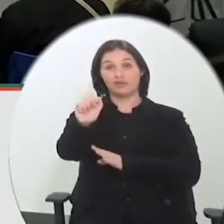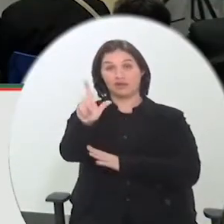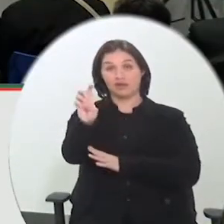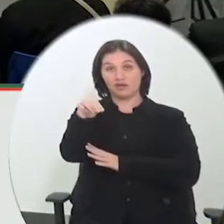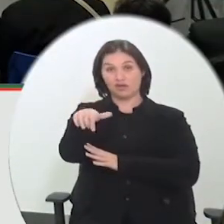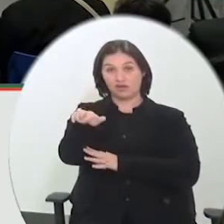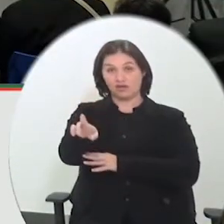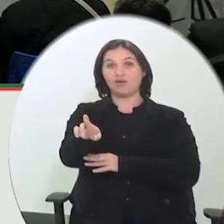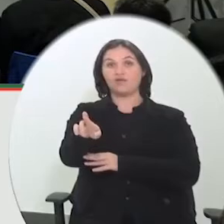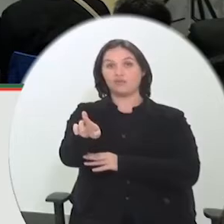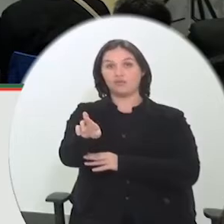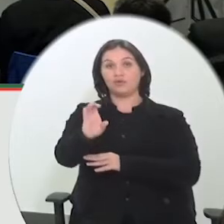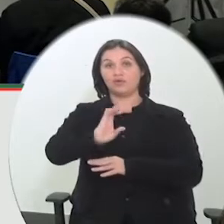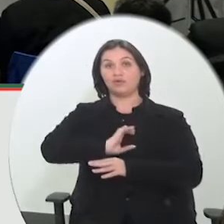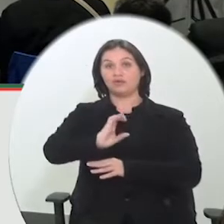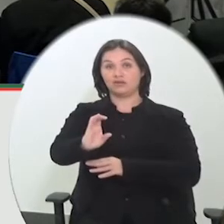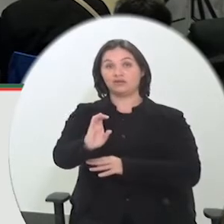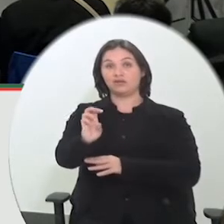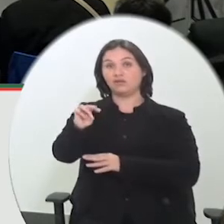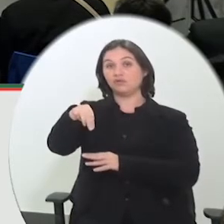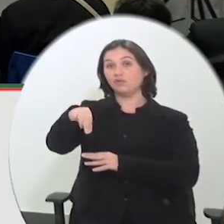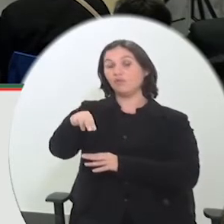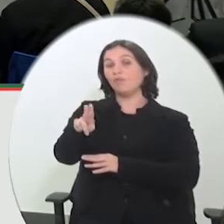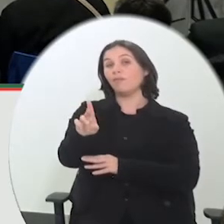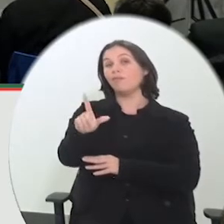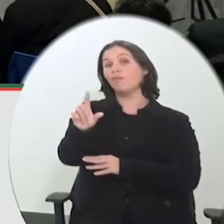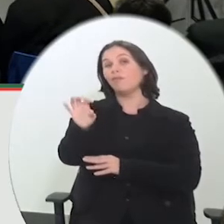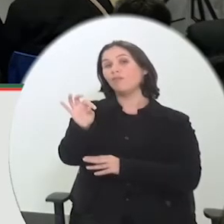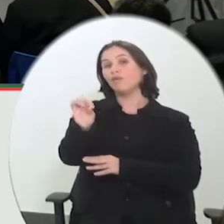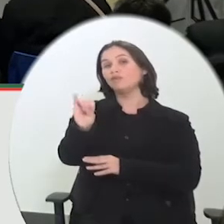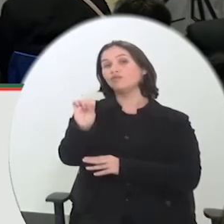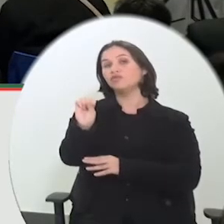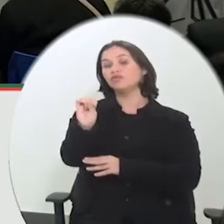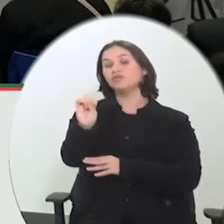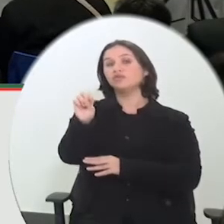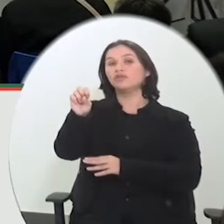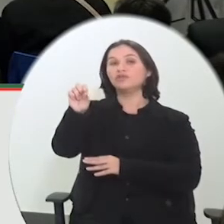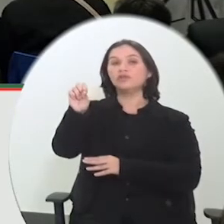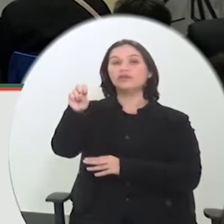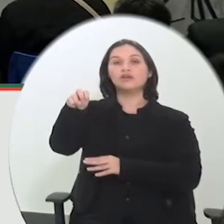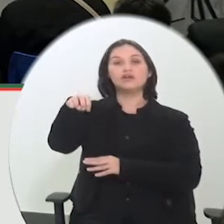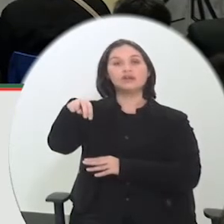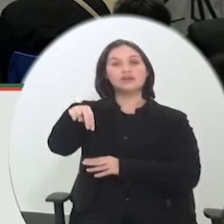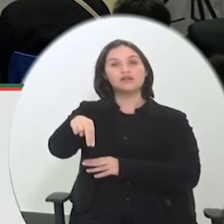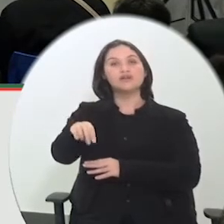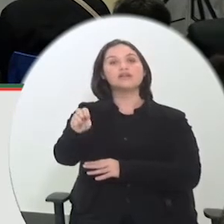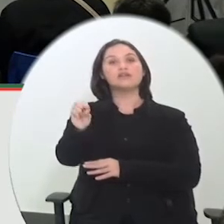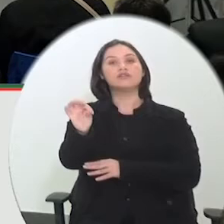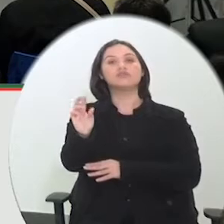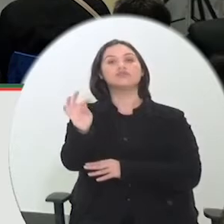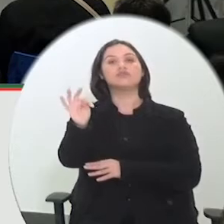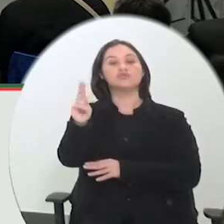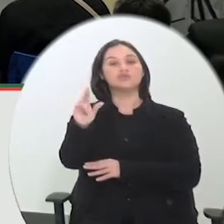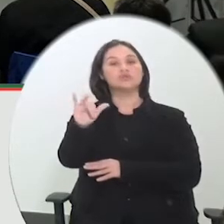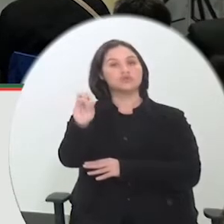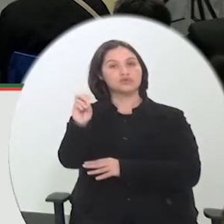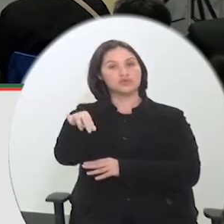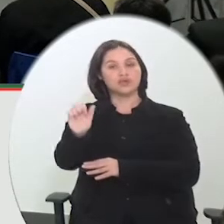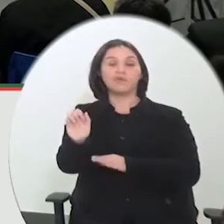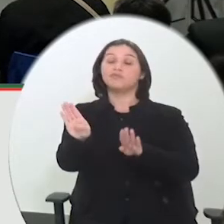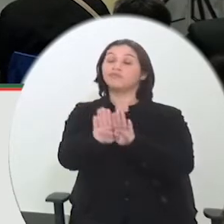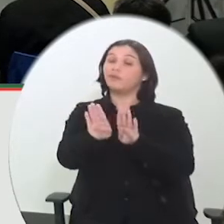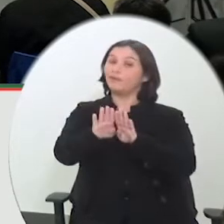equipe multi-institucional. Agradecemos também a presença de todos os policiais e demais convidados